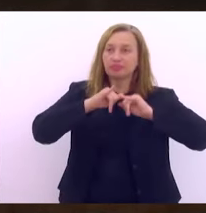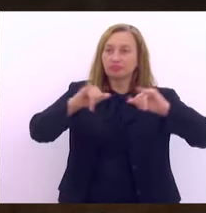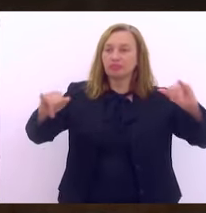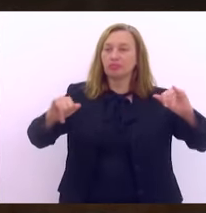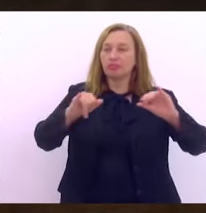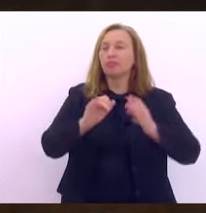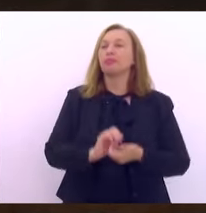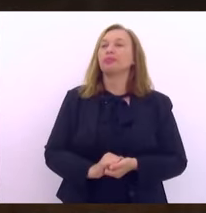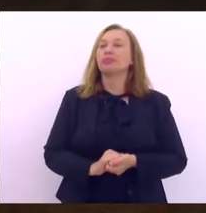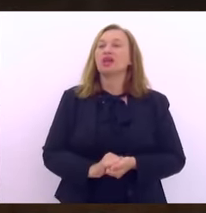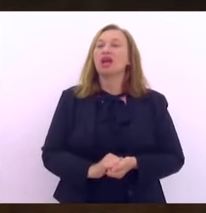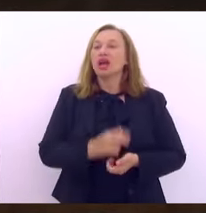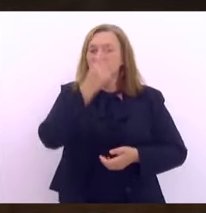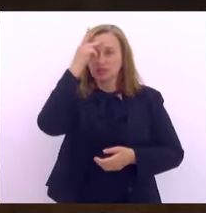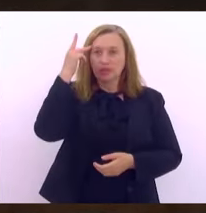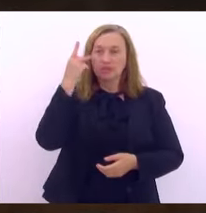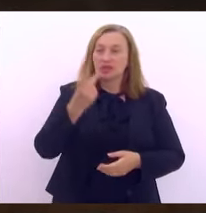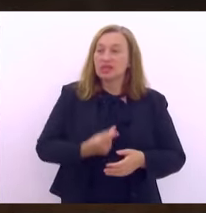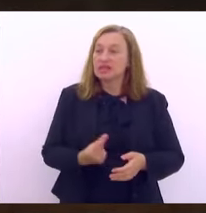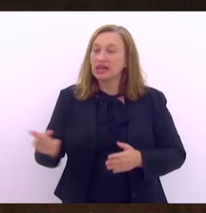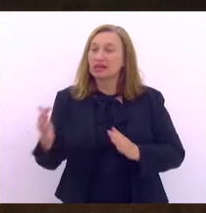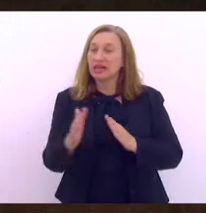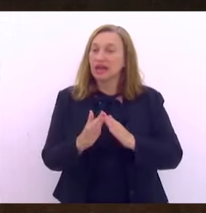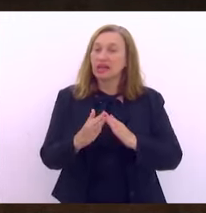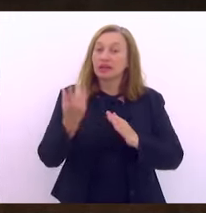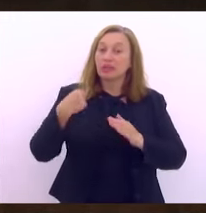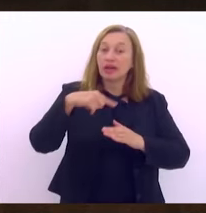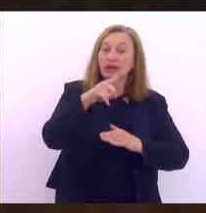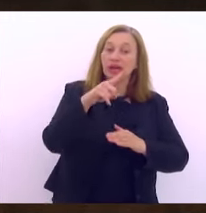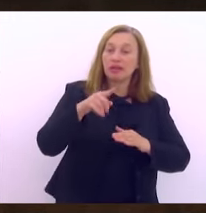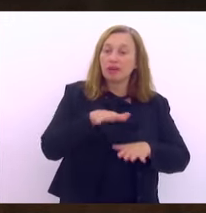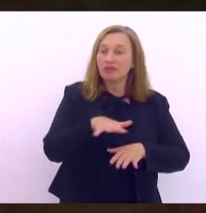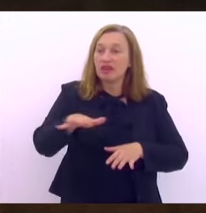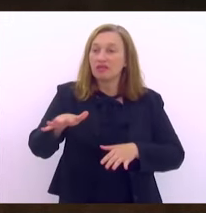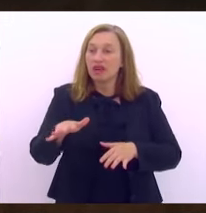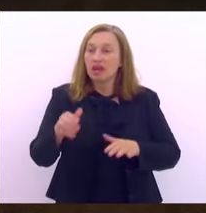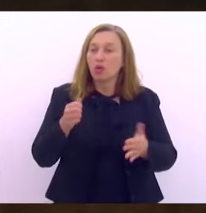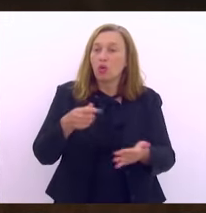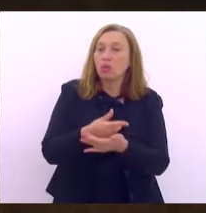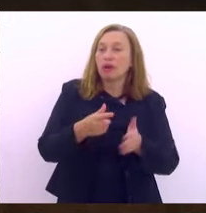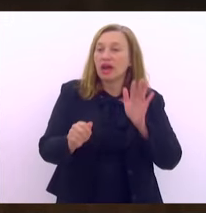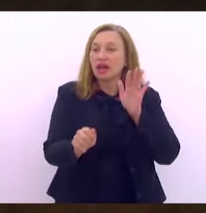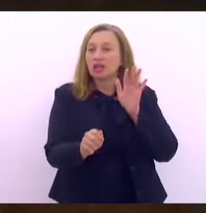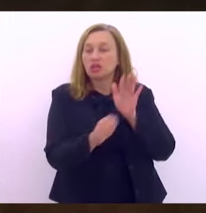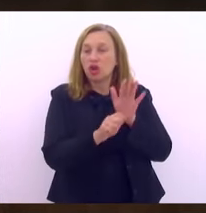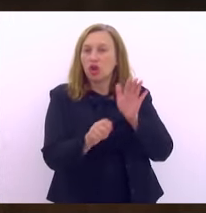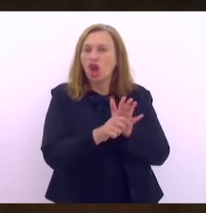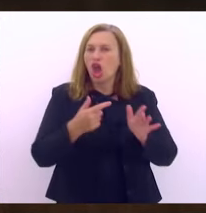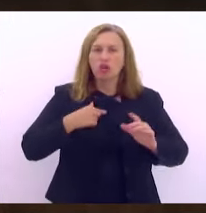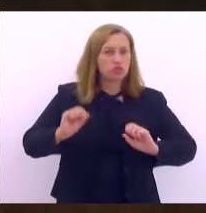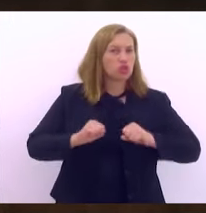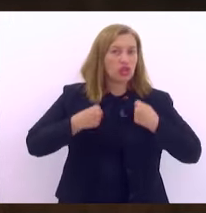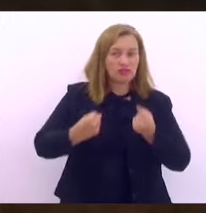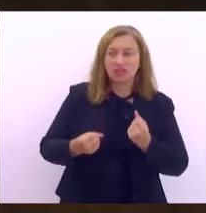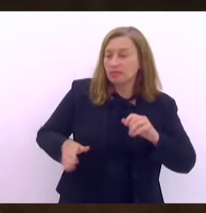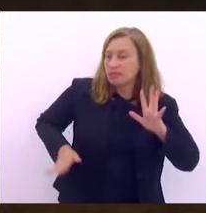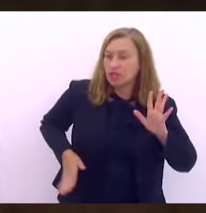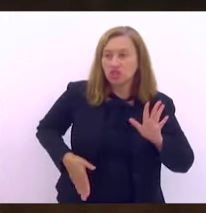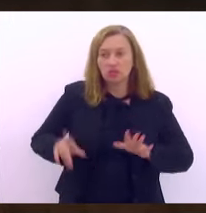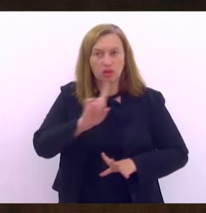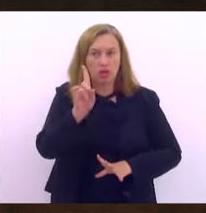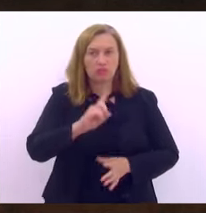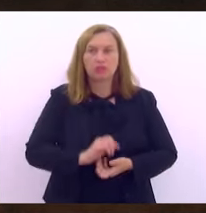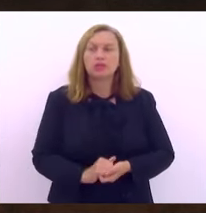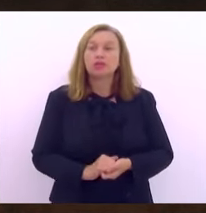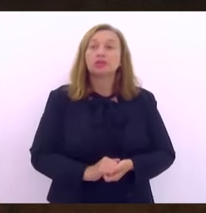são as pessoas saindo das suas casas e indo até o tráfico. Não estou aqui defendendo o tráfico, todo mundo sabe qual é a minha posição com relação ao tráfico.